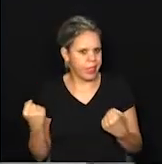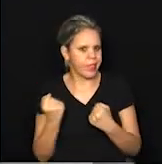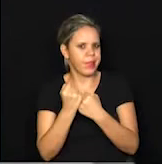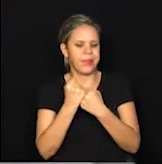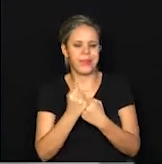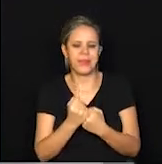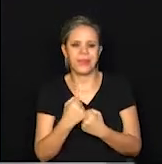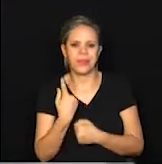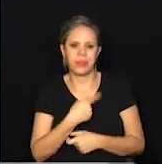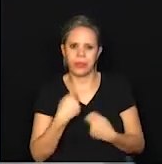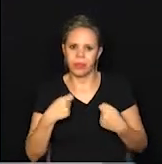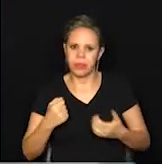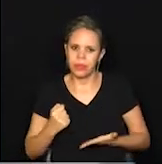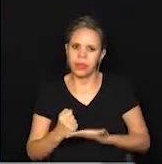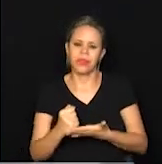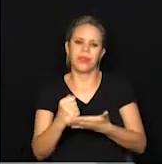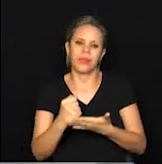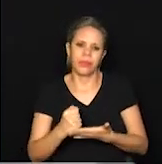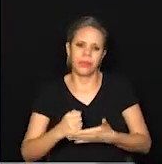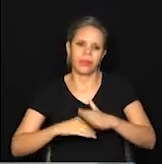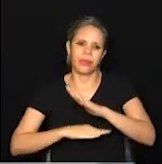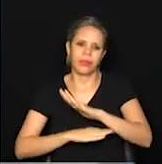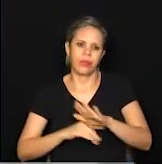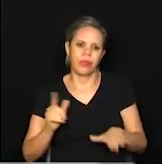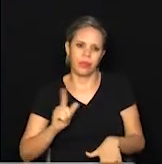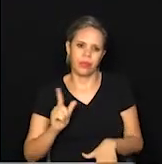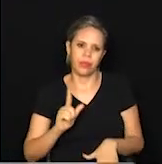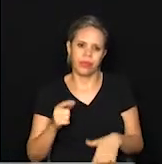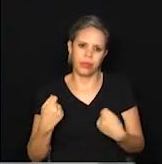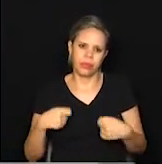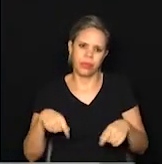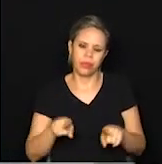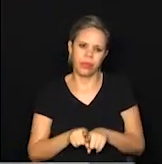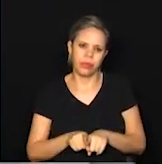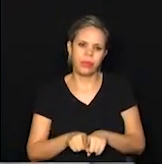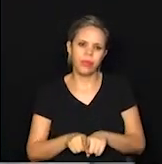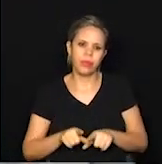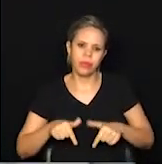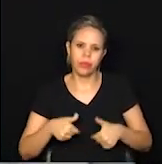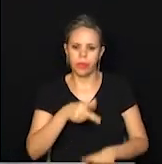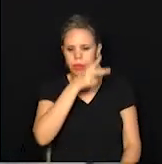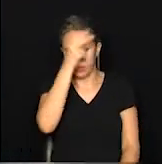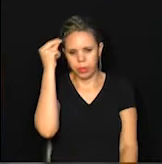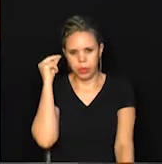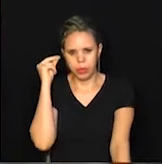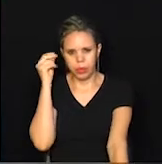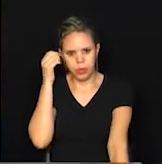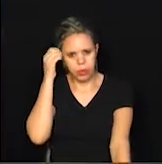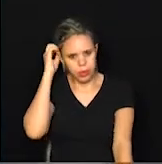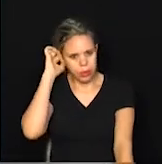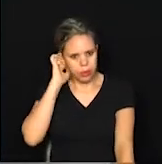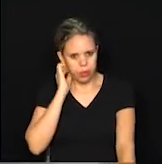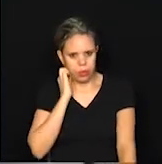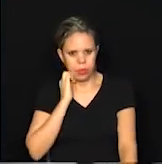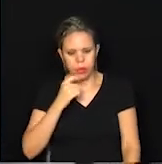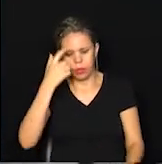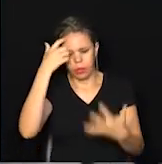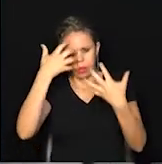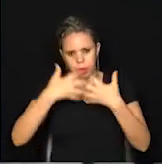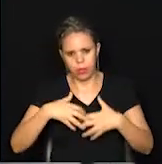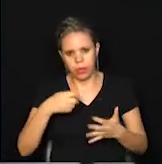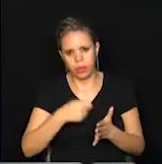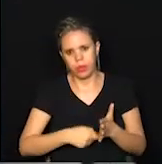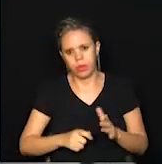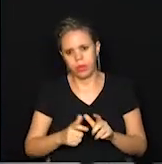Nós precisamos ajudar na Câmara, mas é evidente que nós precisamos também da iniciativa do Executivo para tanto pensar uma política